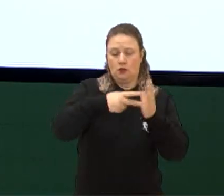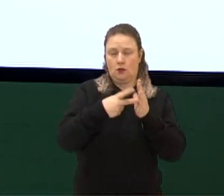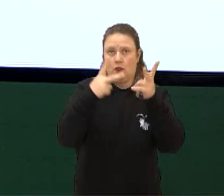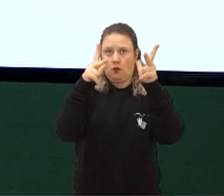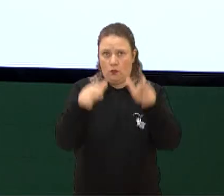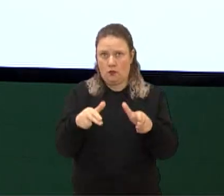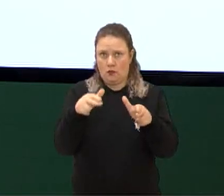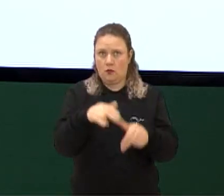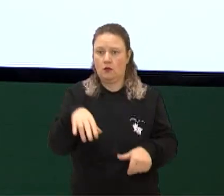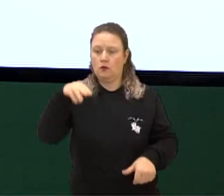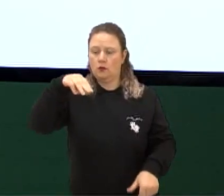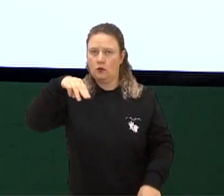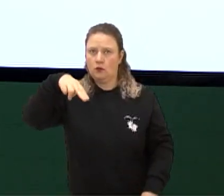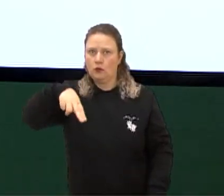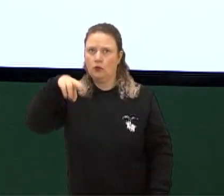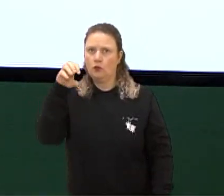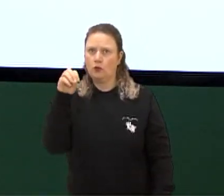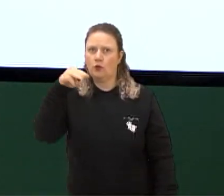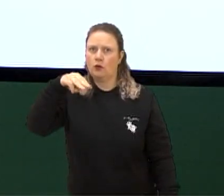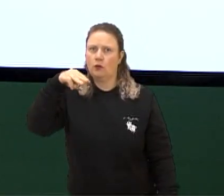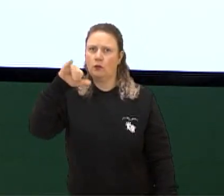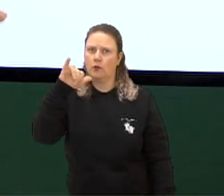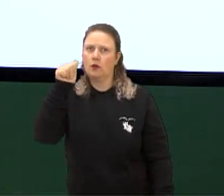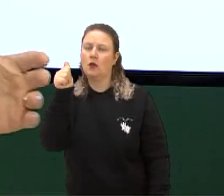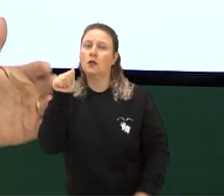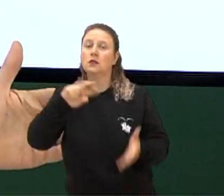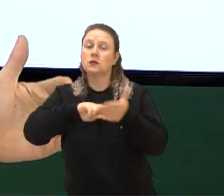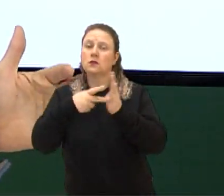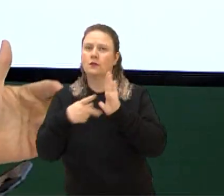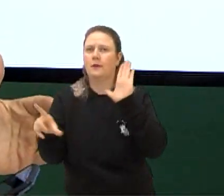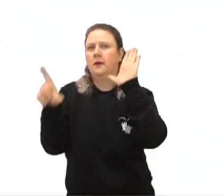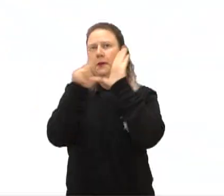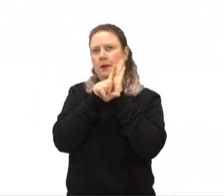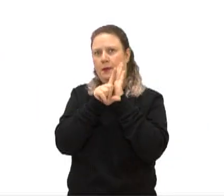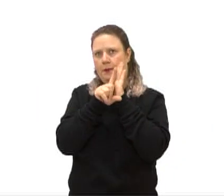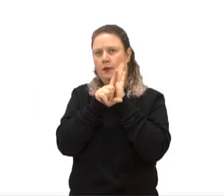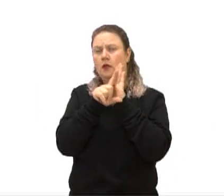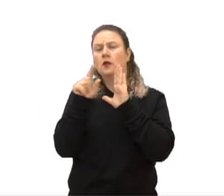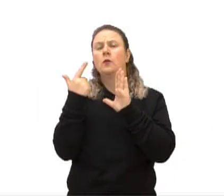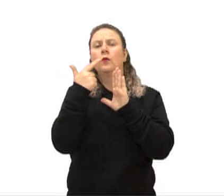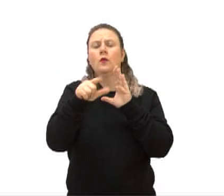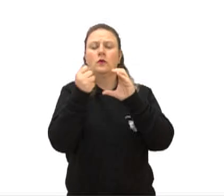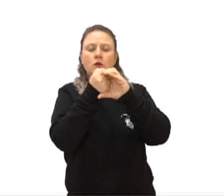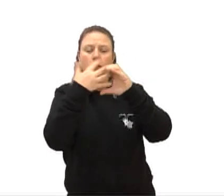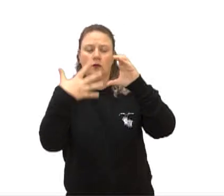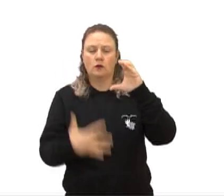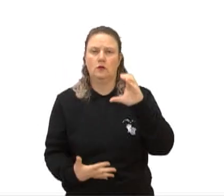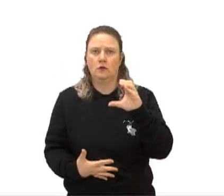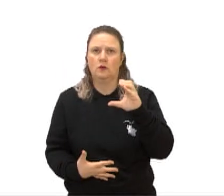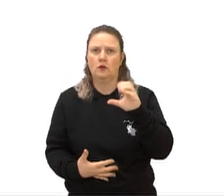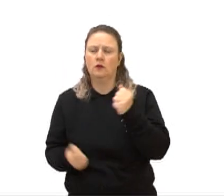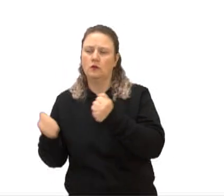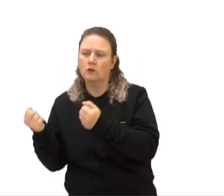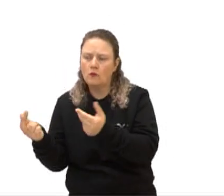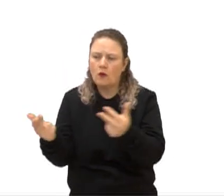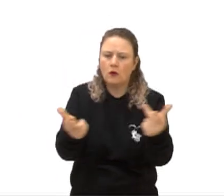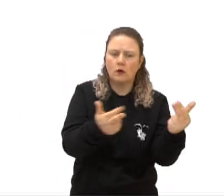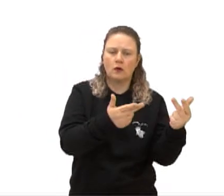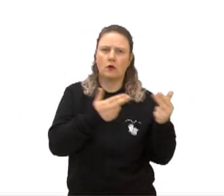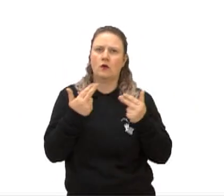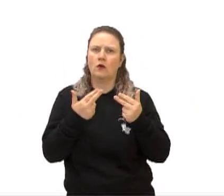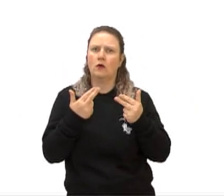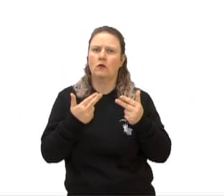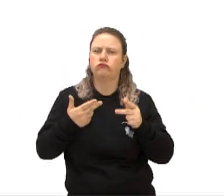que significa aí norma, né, lei. Uma outra característica importante era a igualdade de fala em